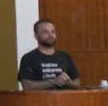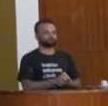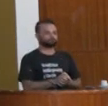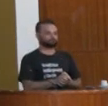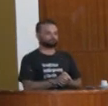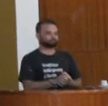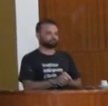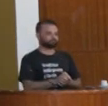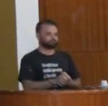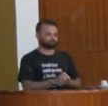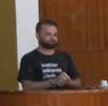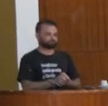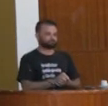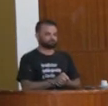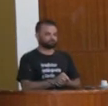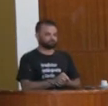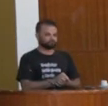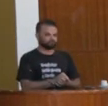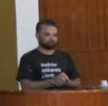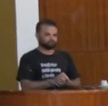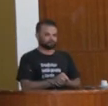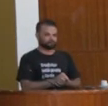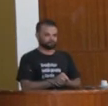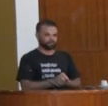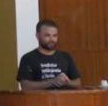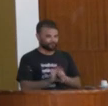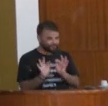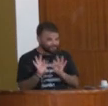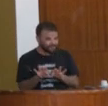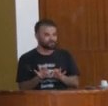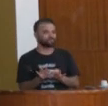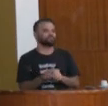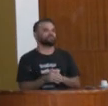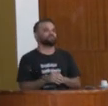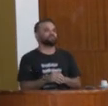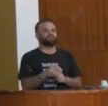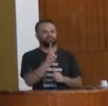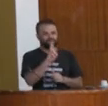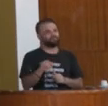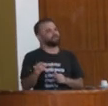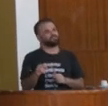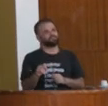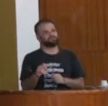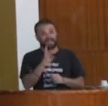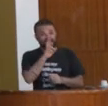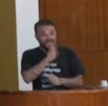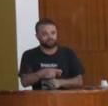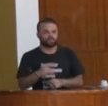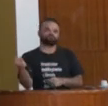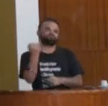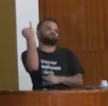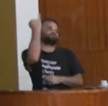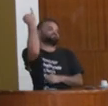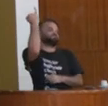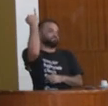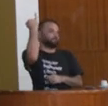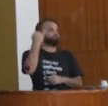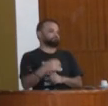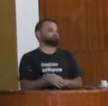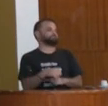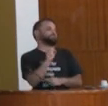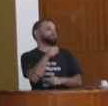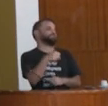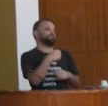o que nós teremos aqui, né, do produto final aqui, vai ser muito importante e produtivo para a